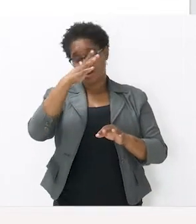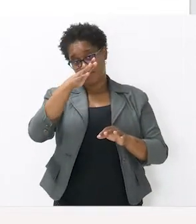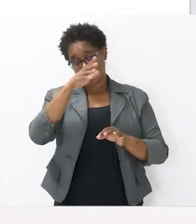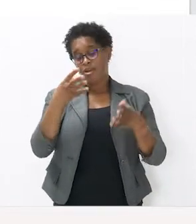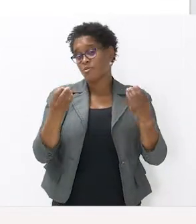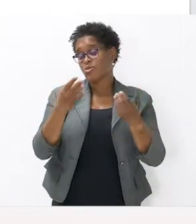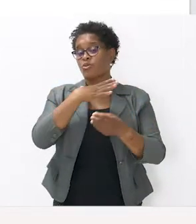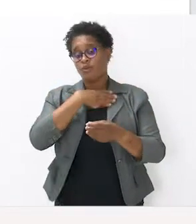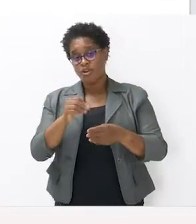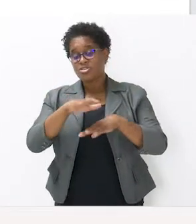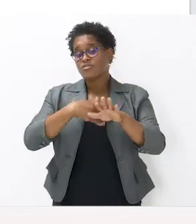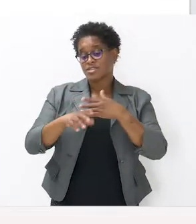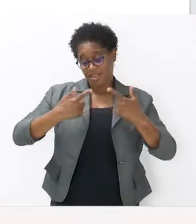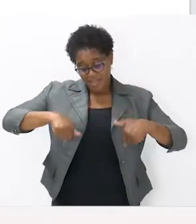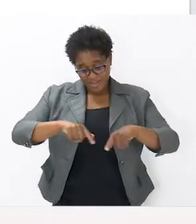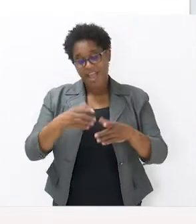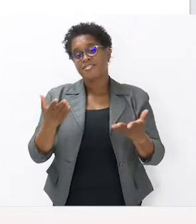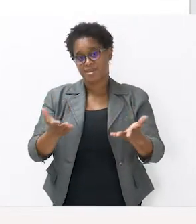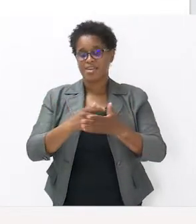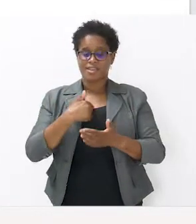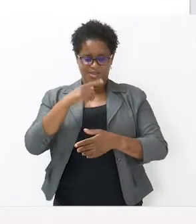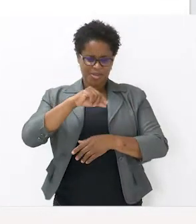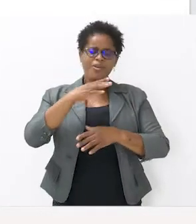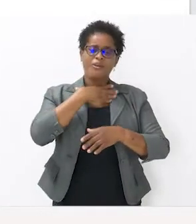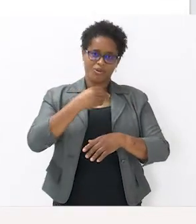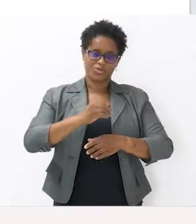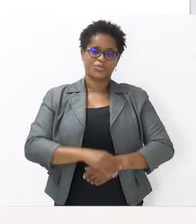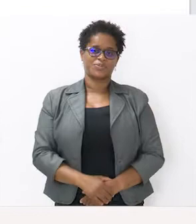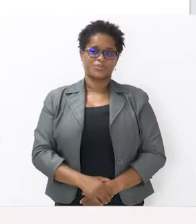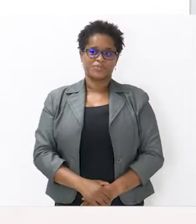que muitos gostam de fazer na sala, não é? Eu também gosto.